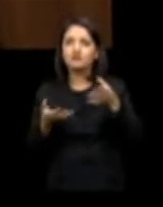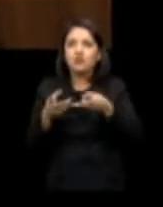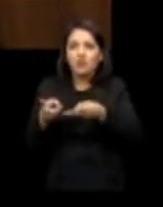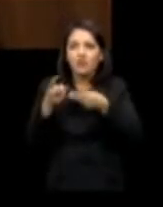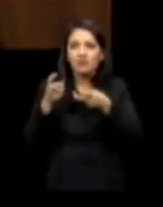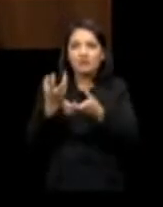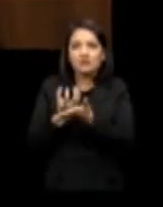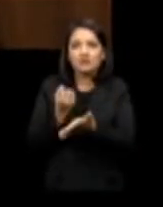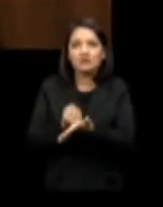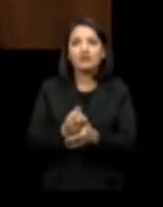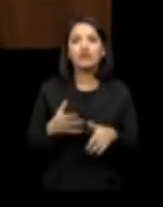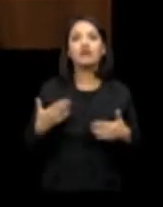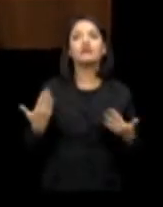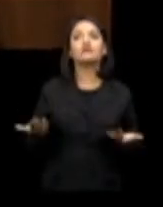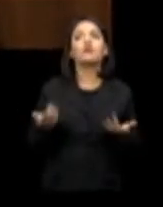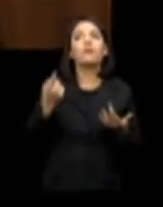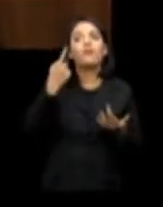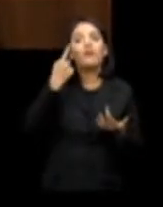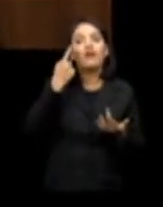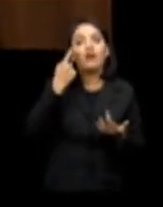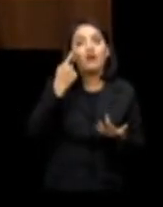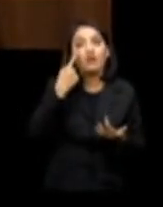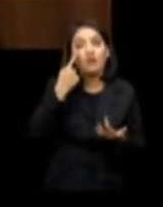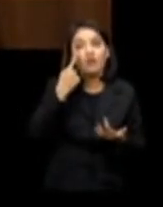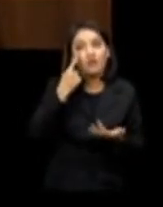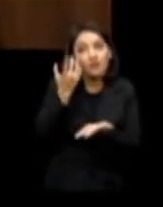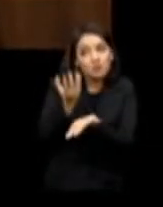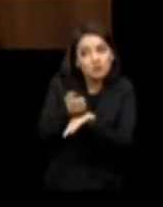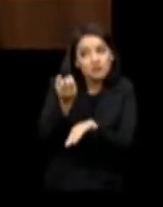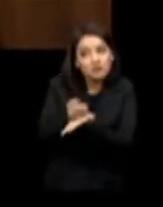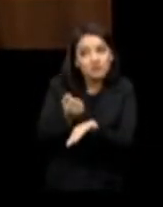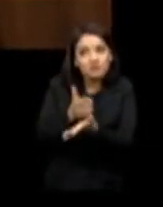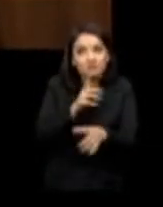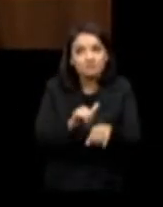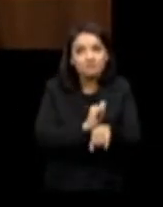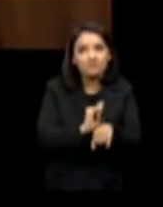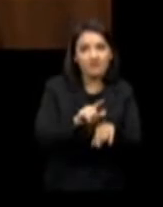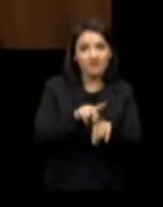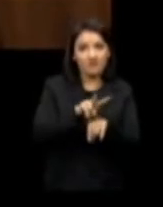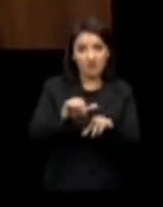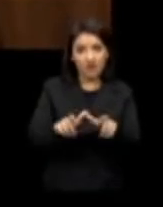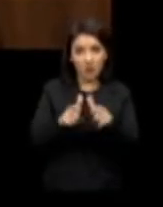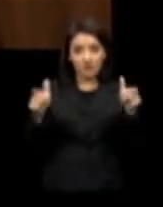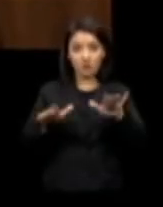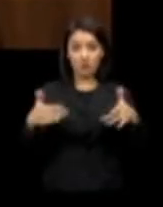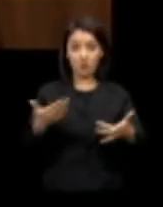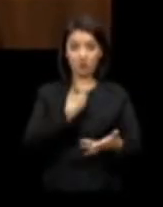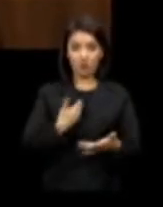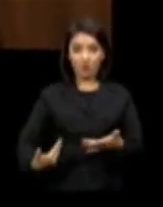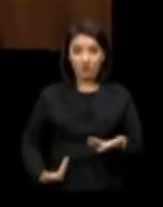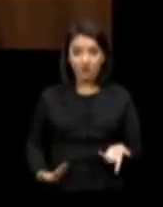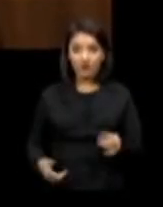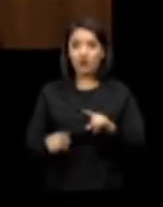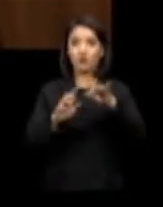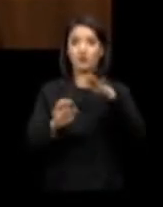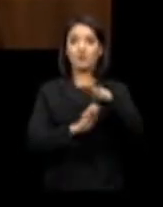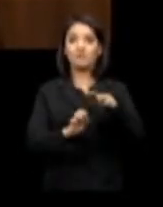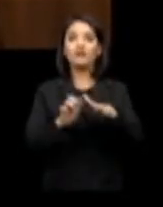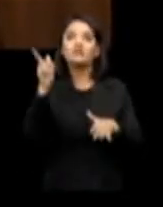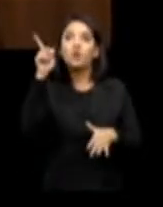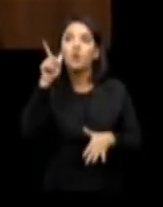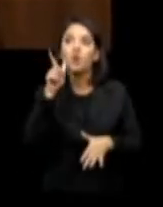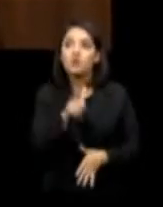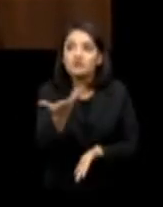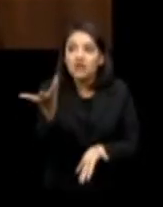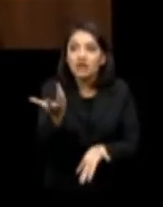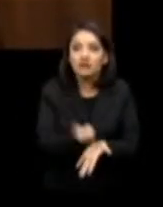em algoritmos provavelmente vai aumentar. À medida que governos e corporações obtêm sucesso